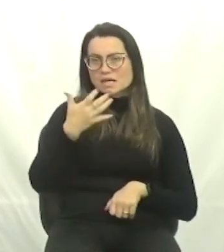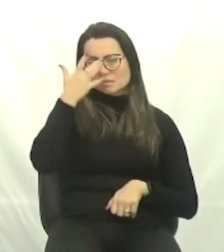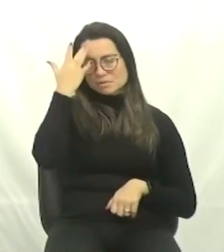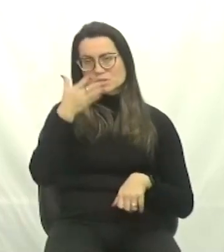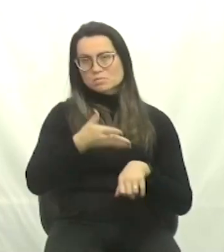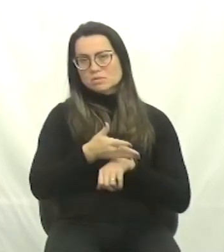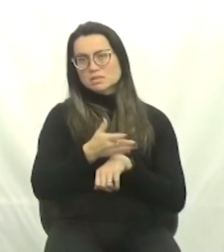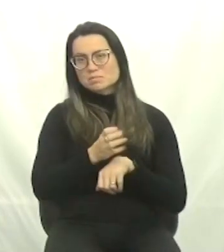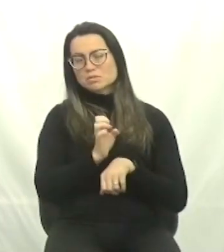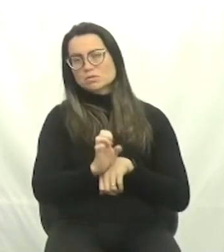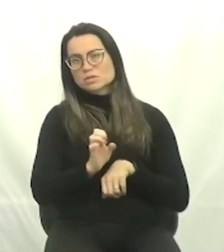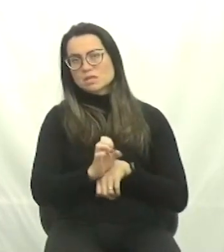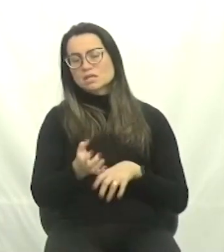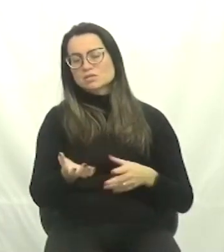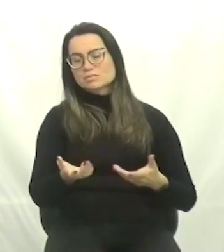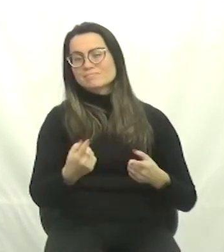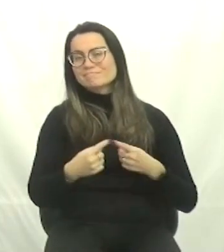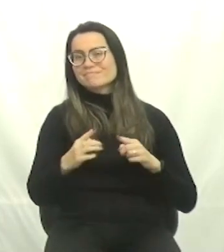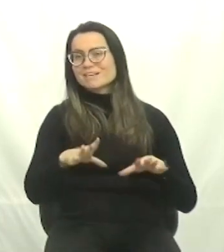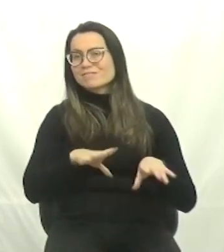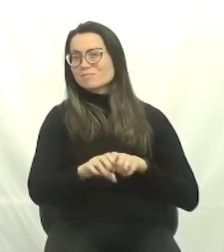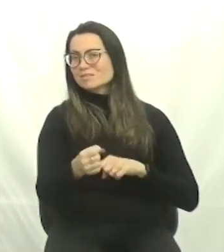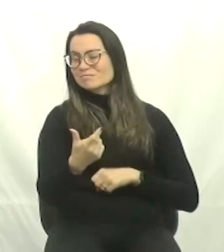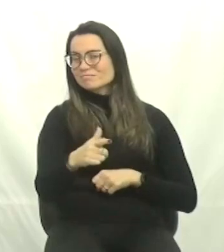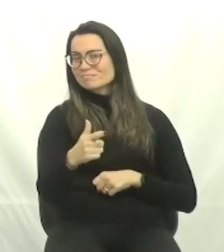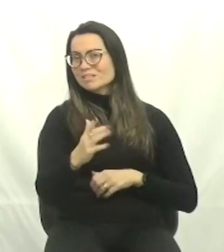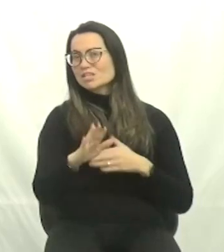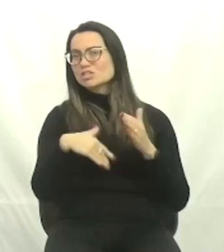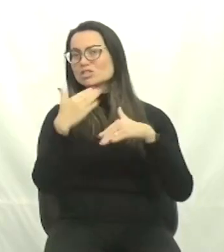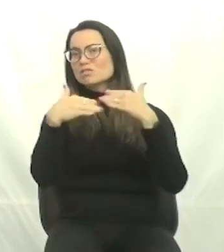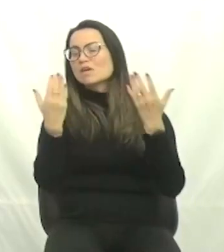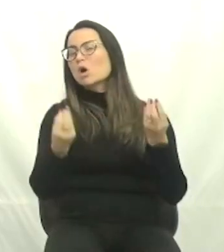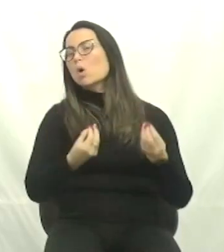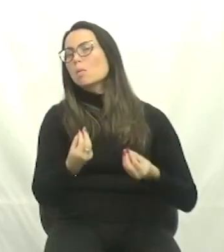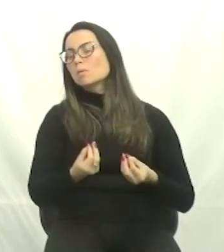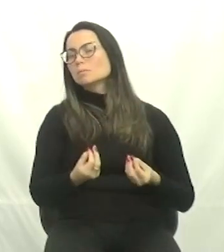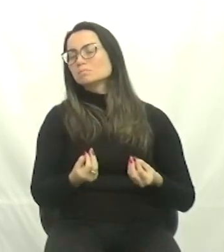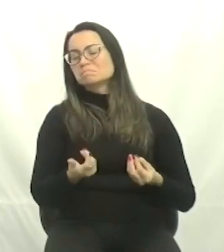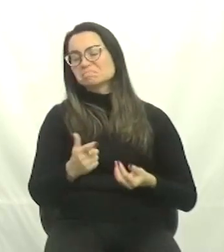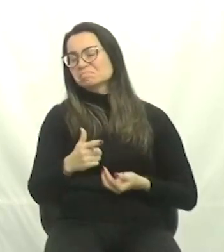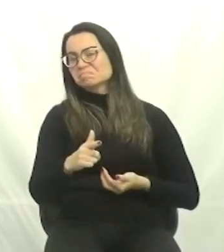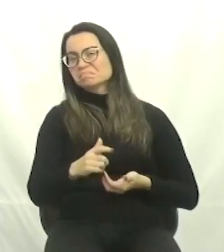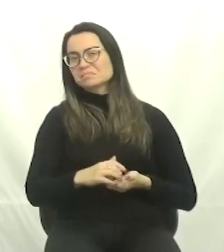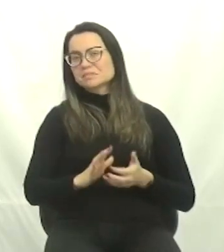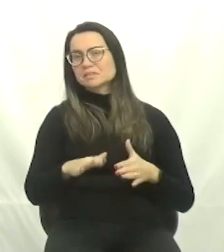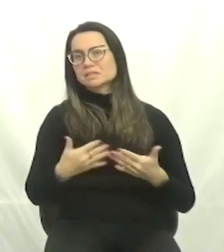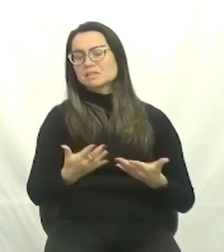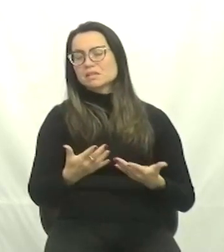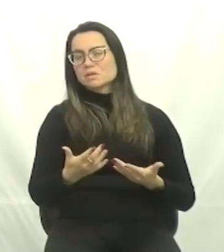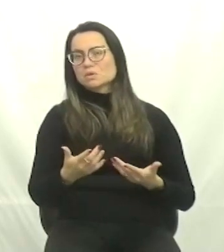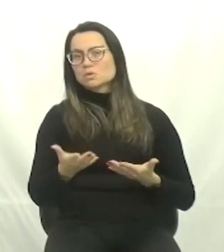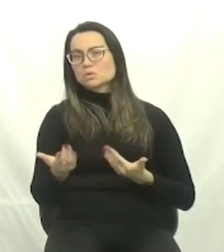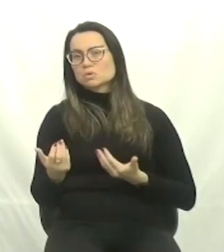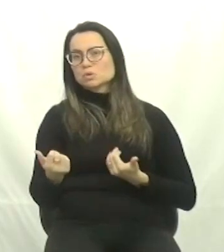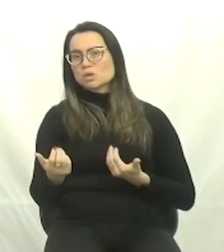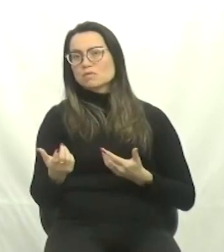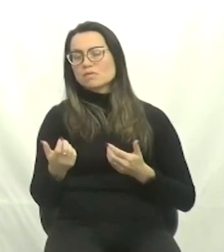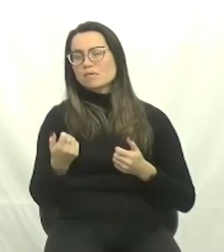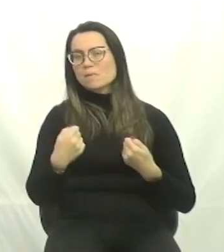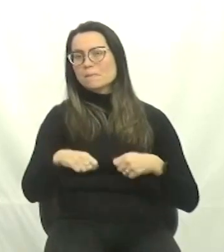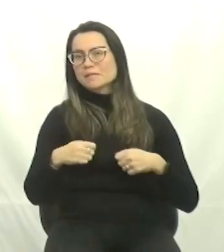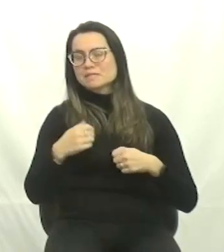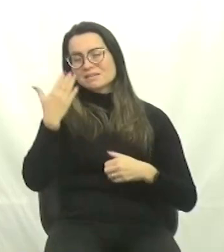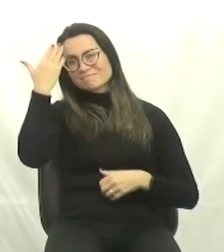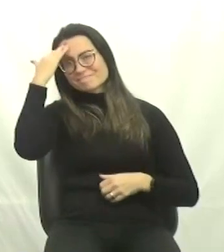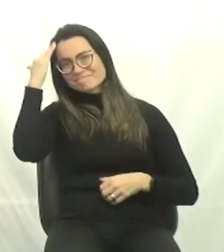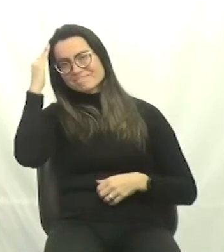que sem informação não tem construção de uma sociedade melhor, né? Porque aqueles jovens vão precisar compreender com